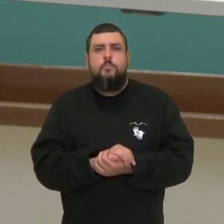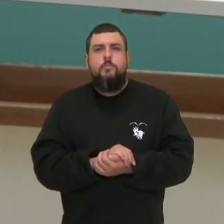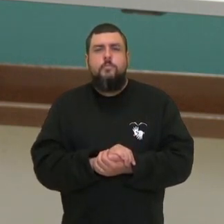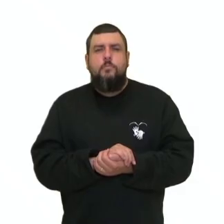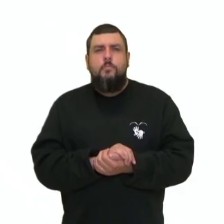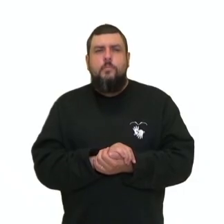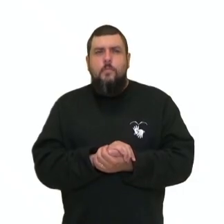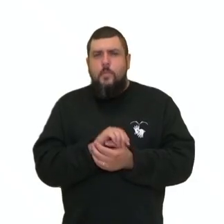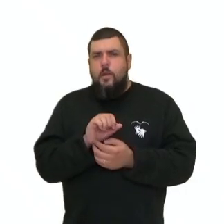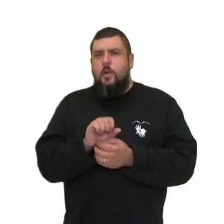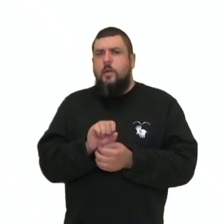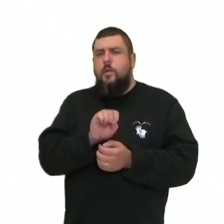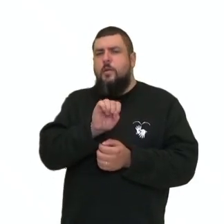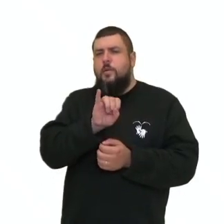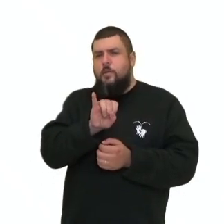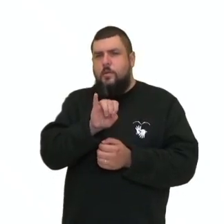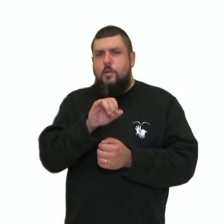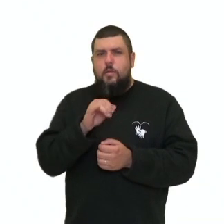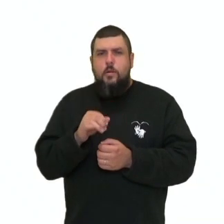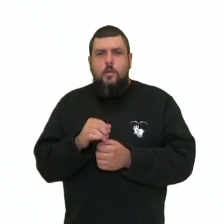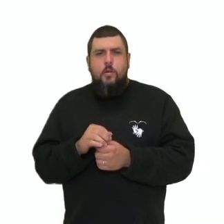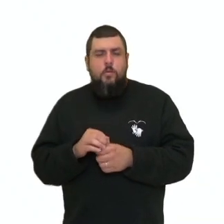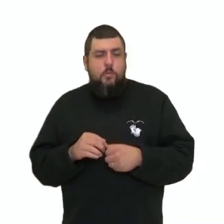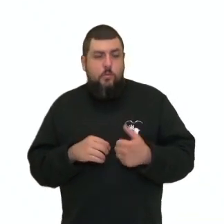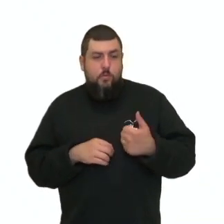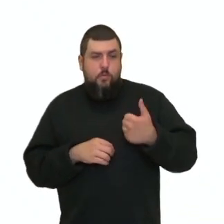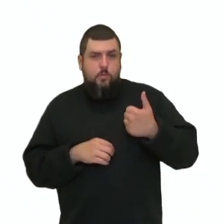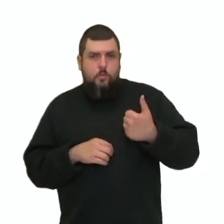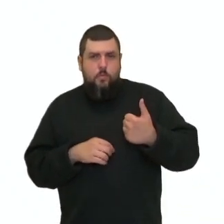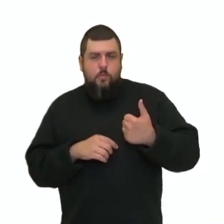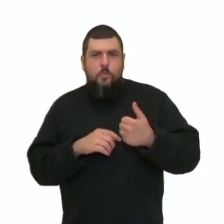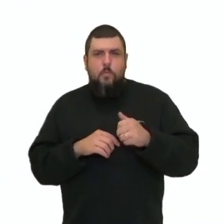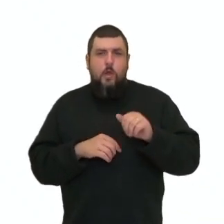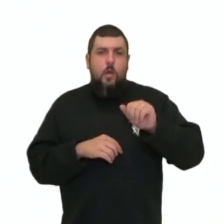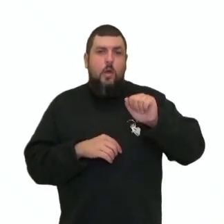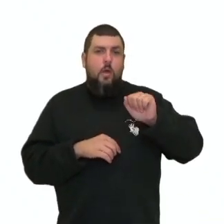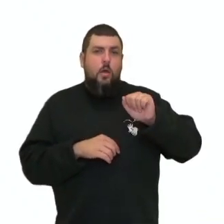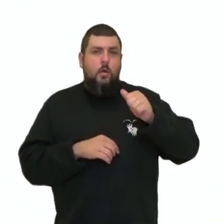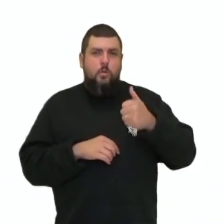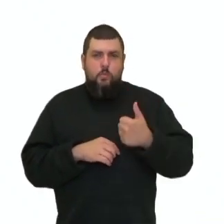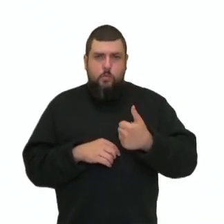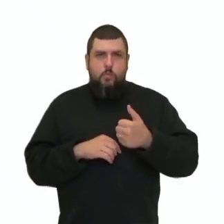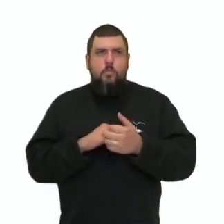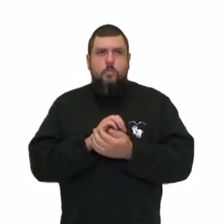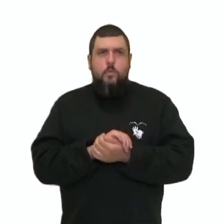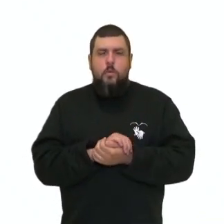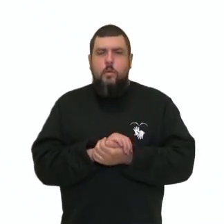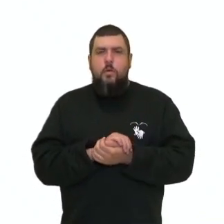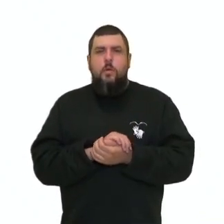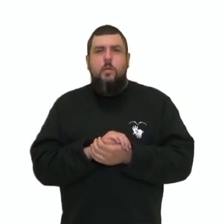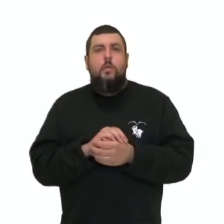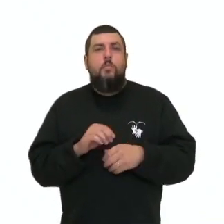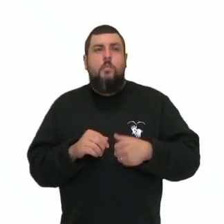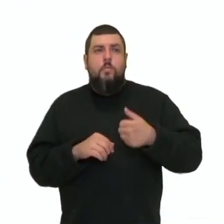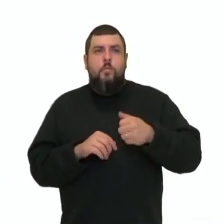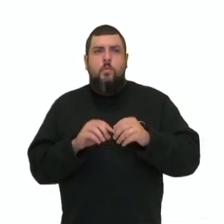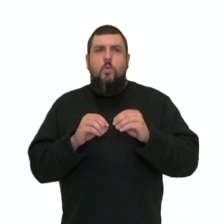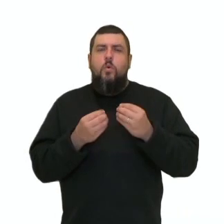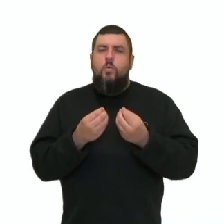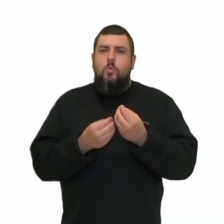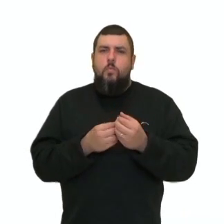Se representamos o primeiro termo por A1, certo? Primeiro termo por